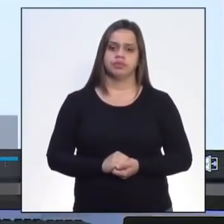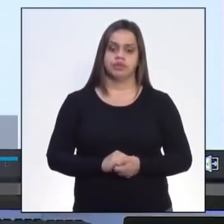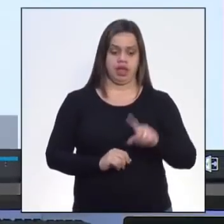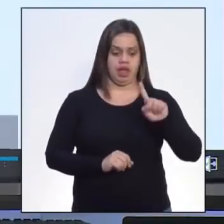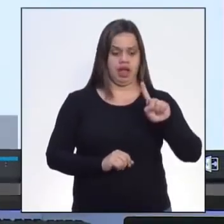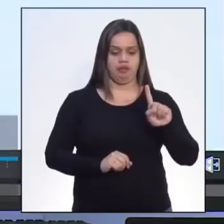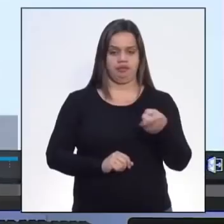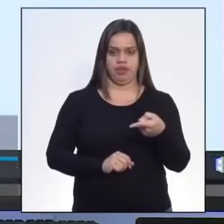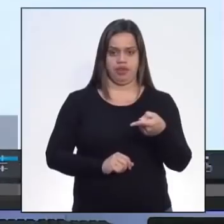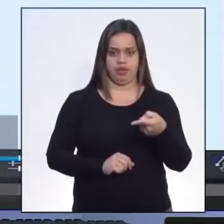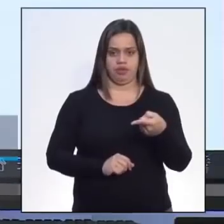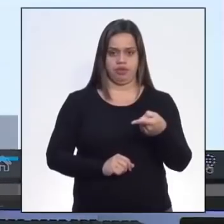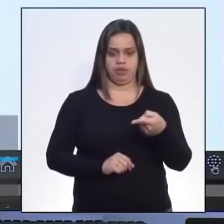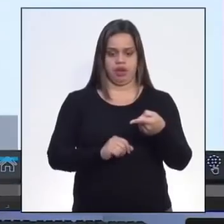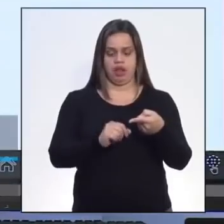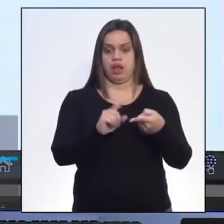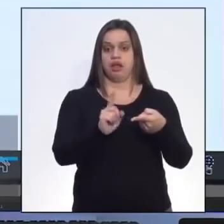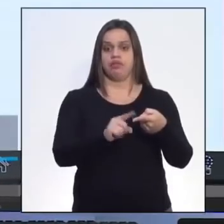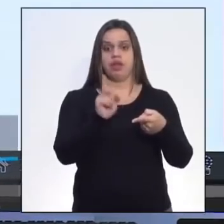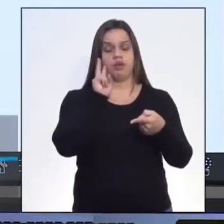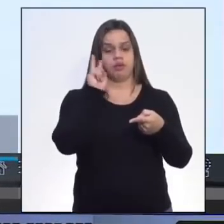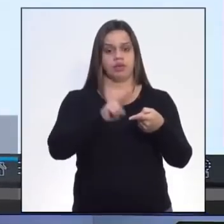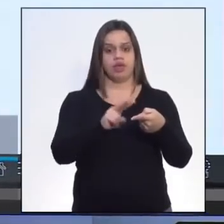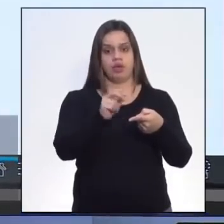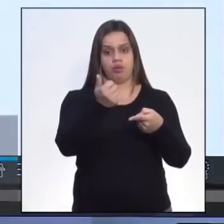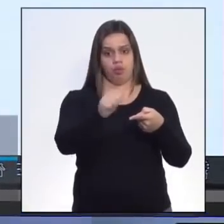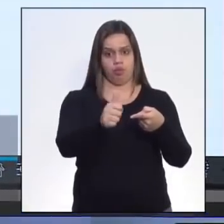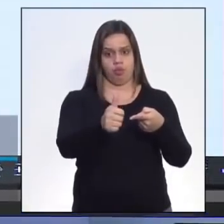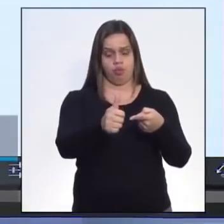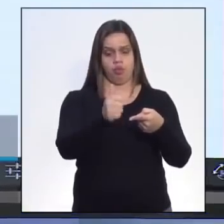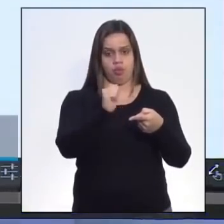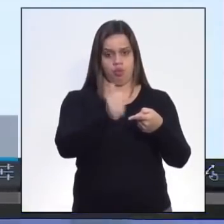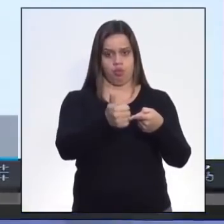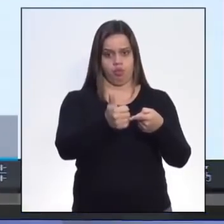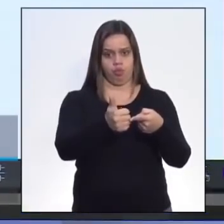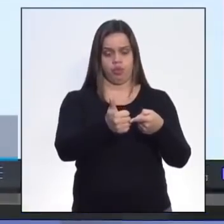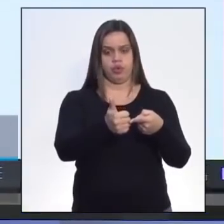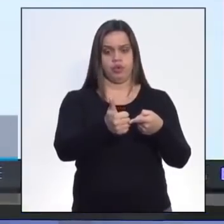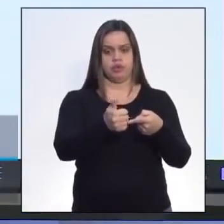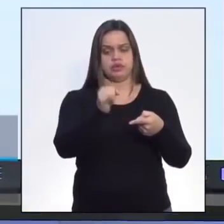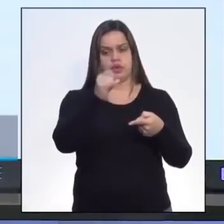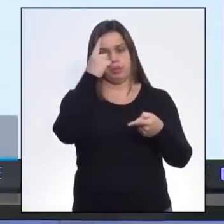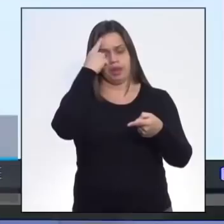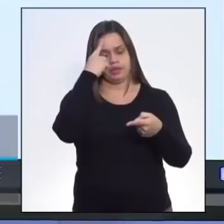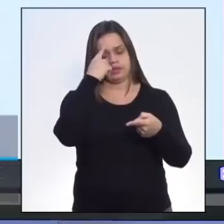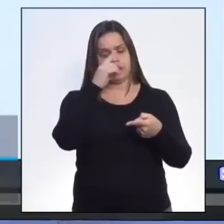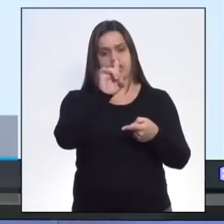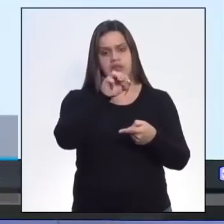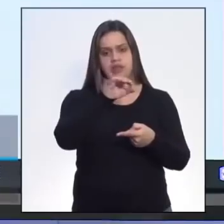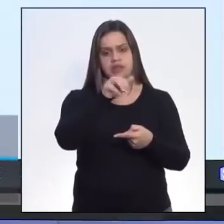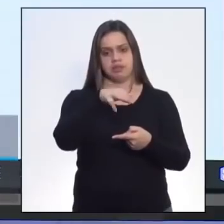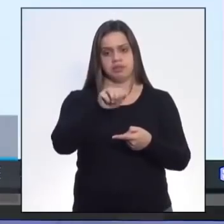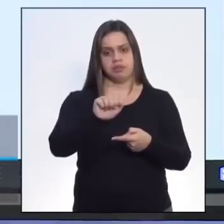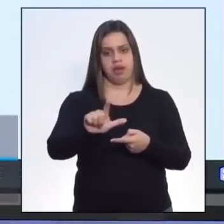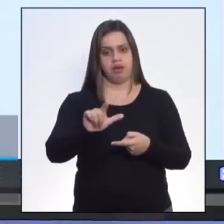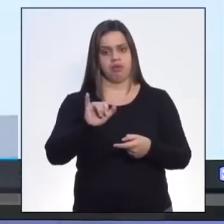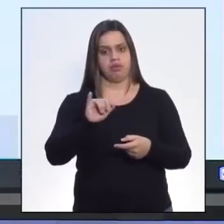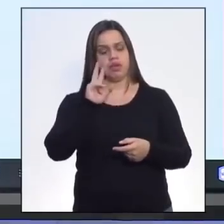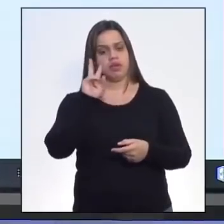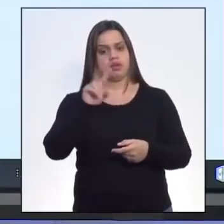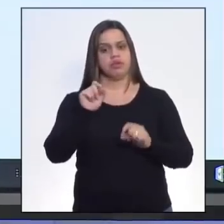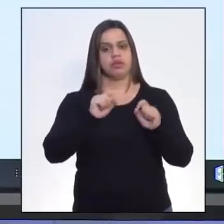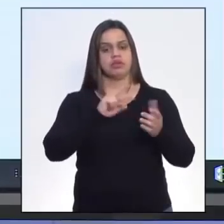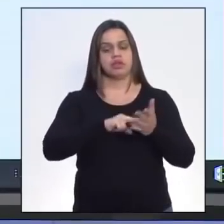vírgula, ele está mais próximo, né? Ou se eu pensar que é decimal, se ele é decimal,